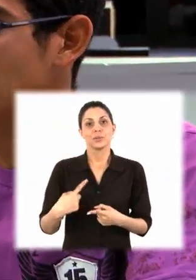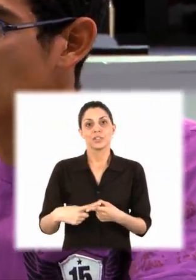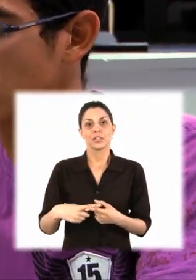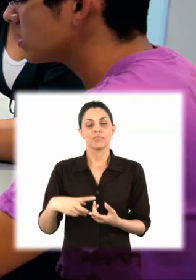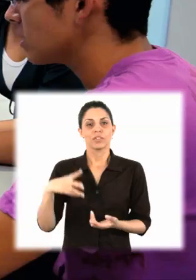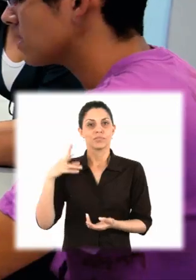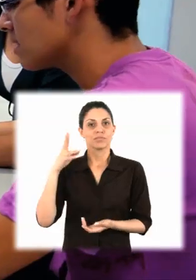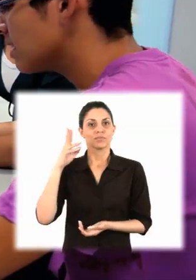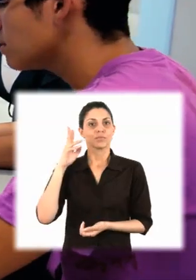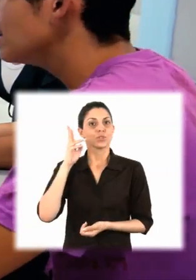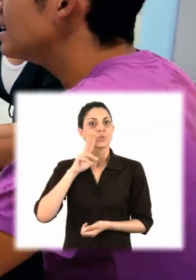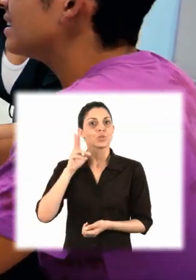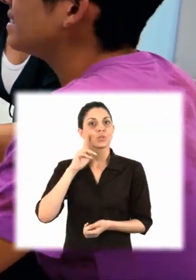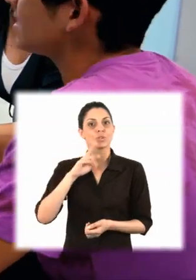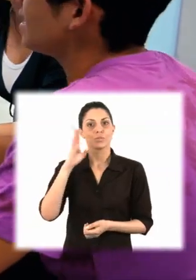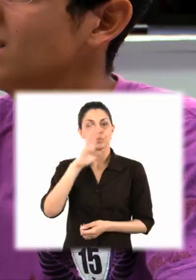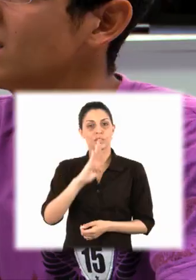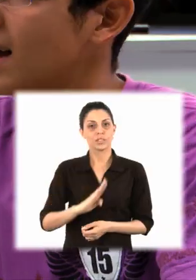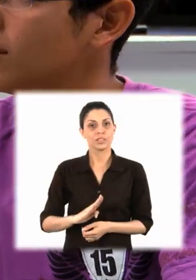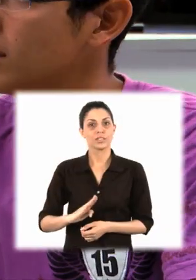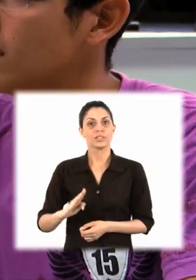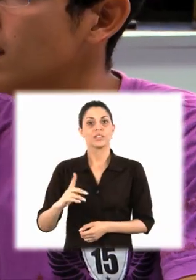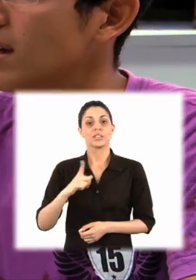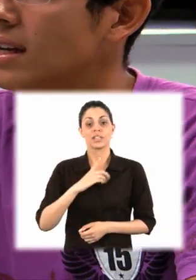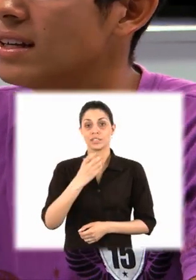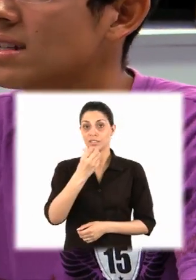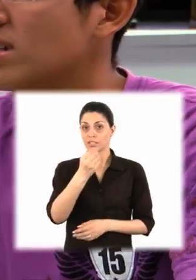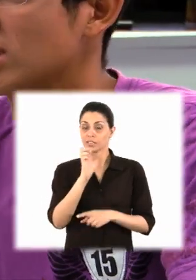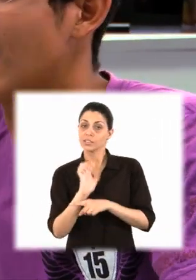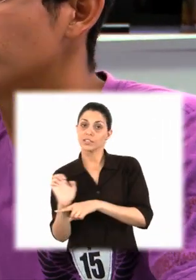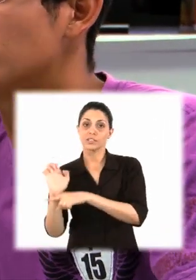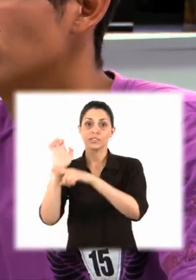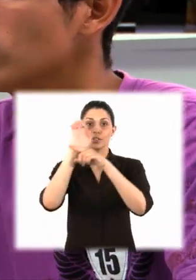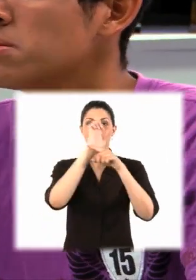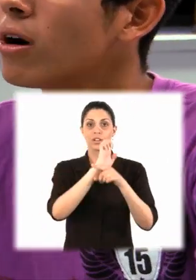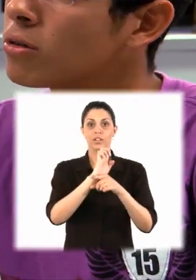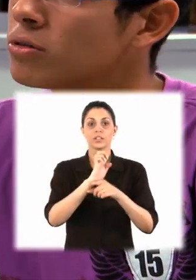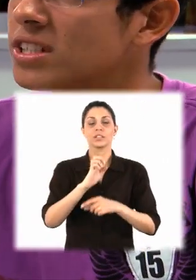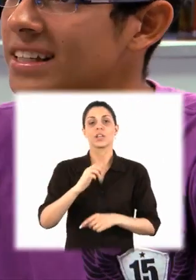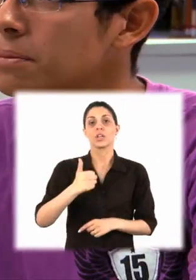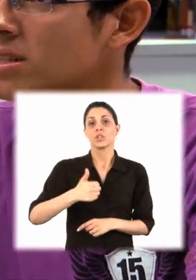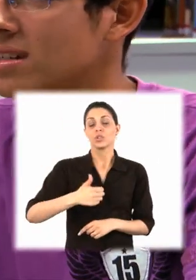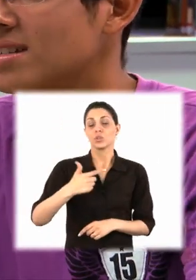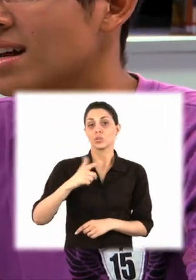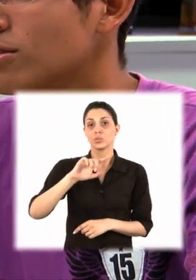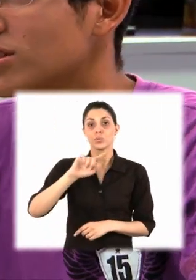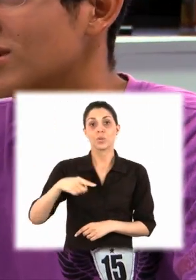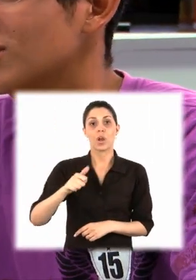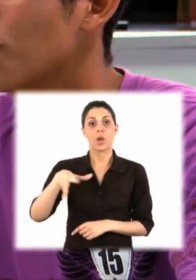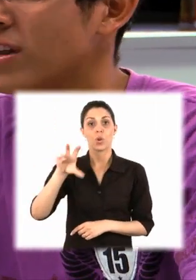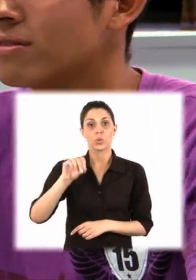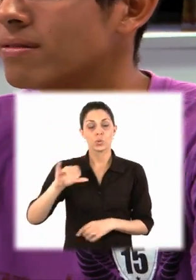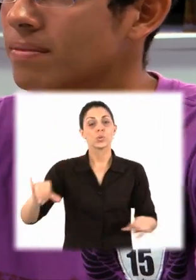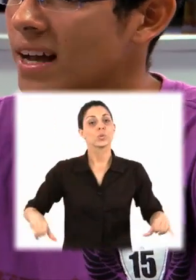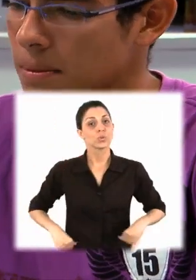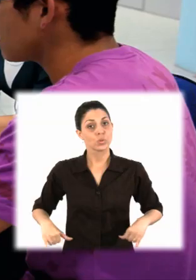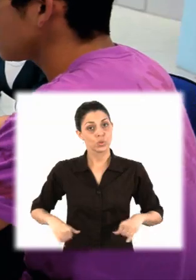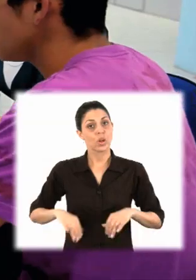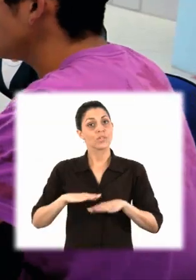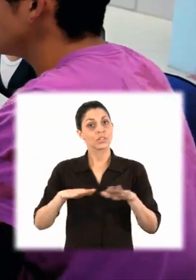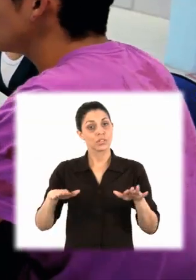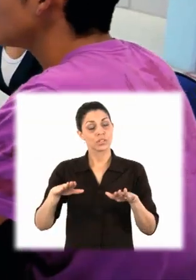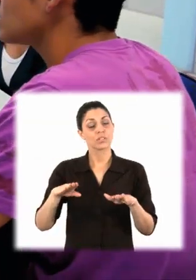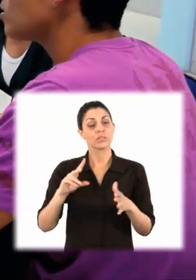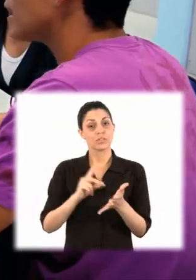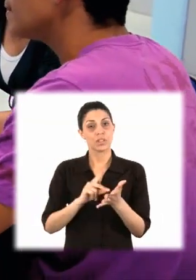aqui no estado brasileiro em 6 estados. E nesses estados, de 12 mil alunos, 70% desses alunos sofriam essa